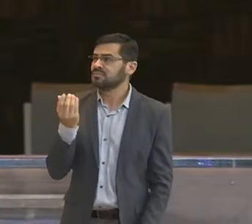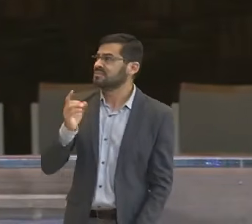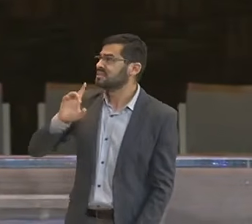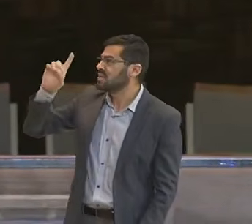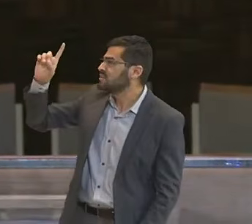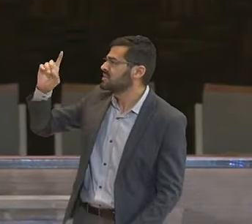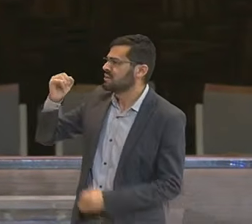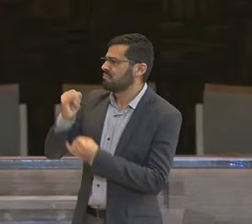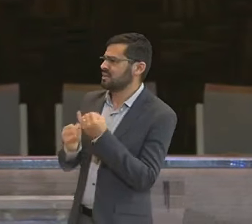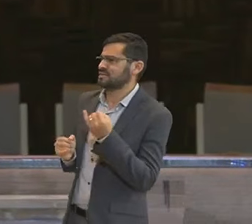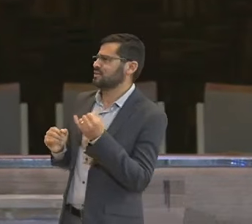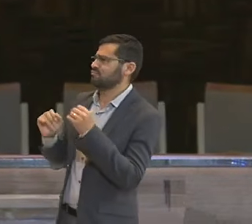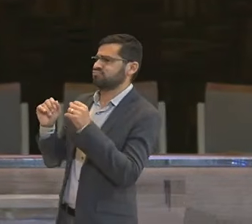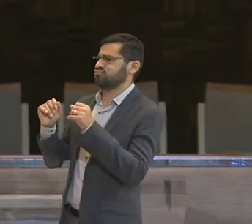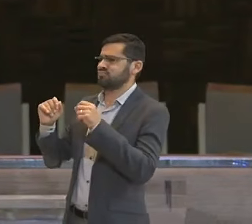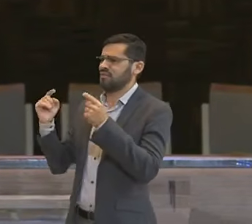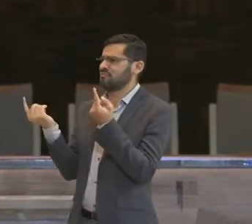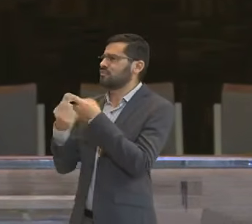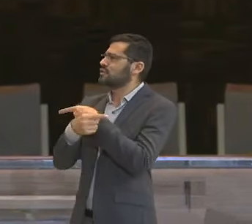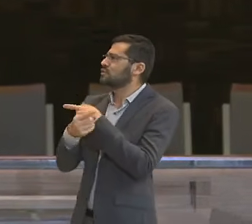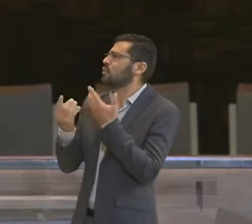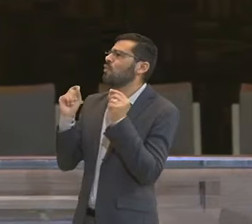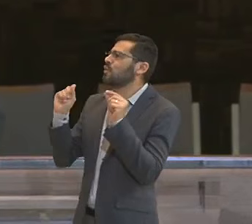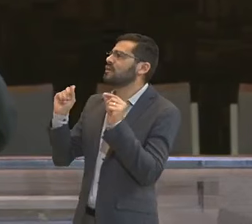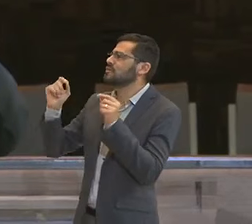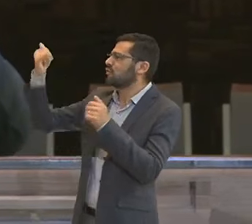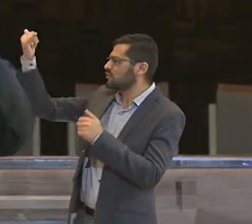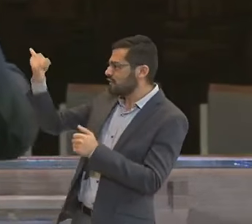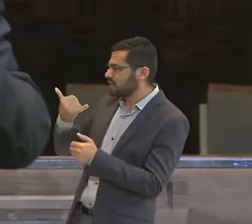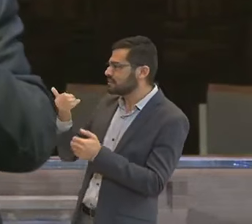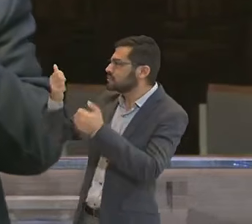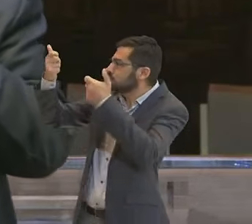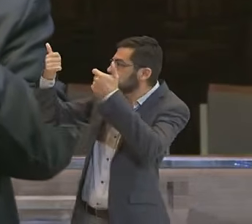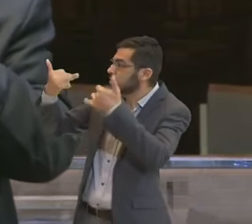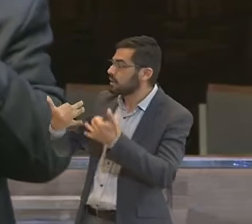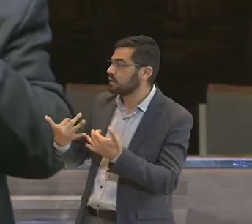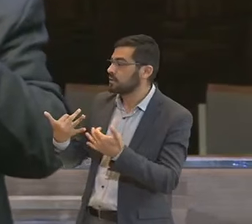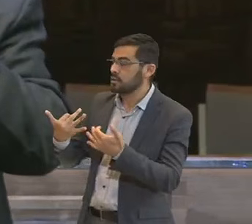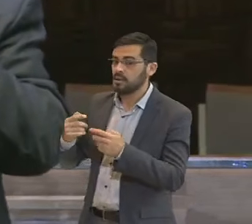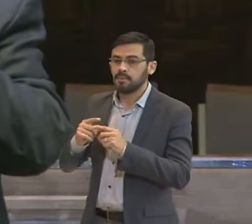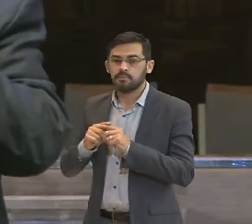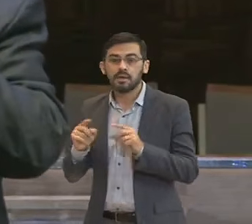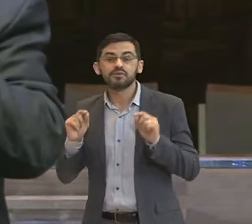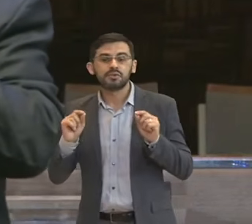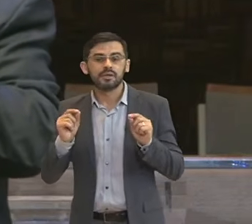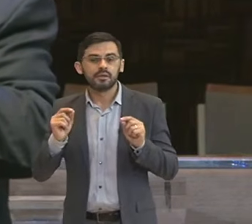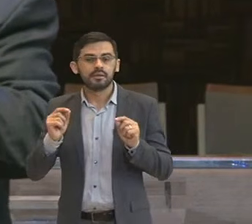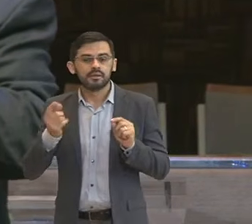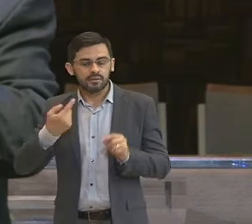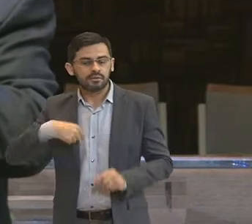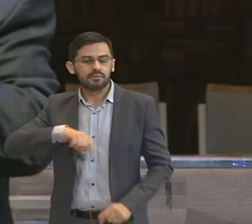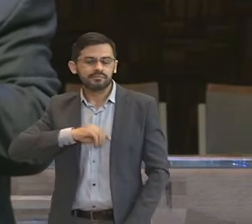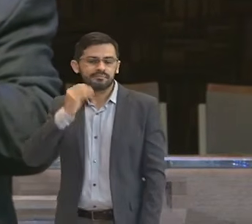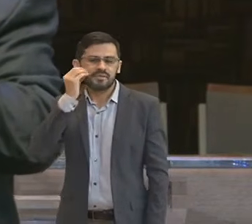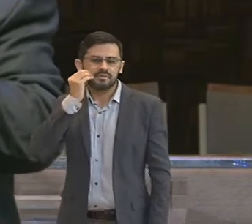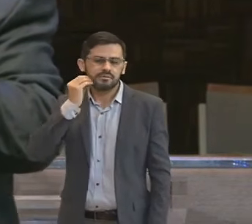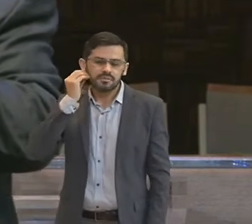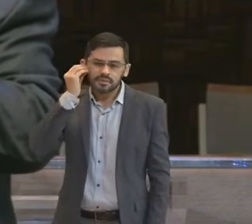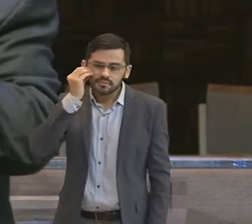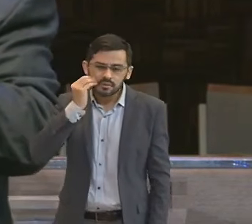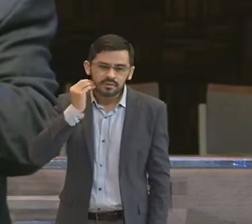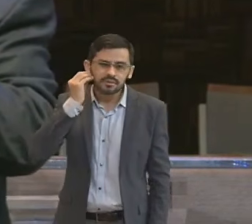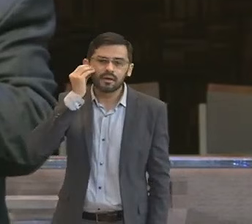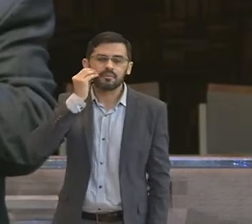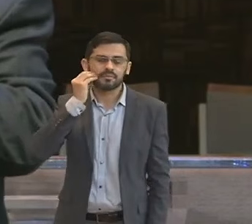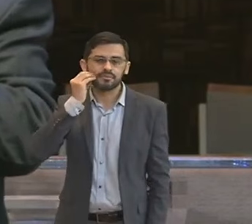Deus, parece que está tudo errado aqui. O que o Senhor quer dizer com isso? É que quando a gente bebe da fonte,